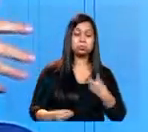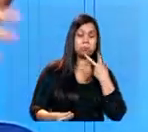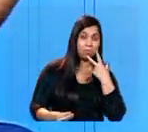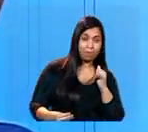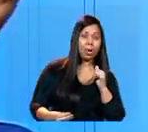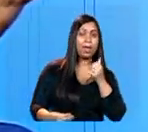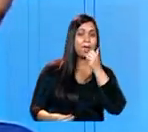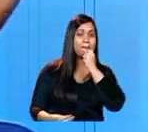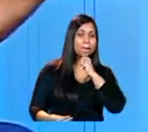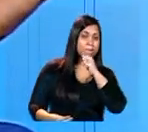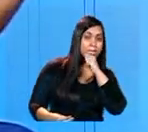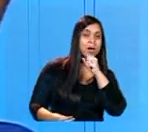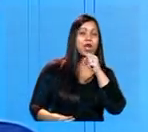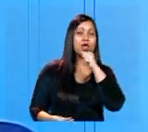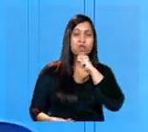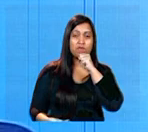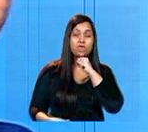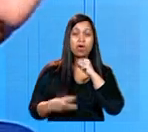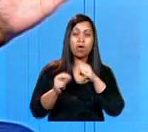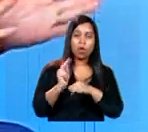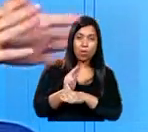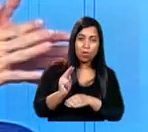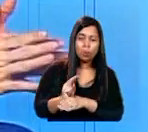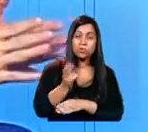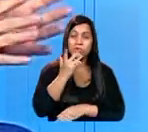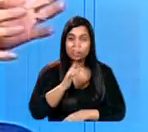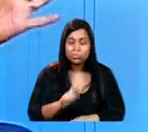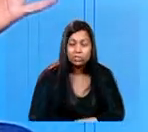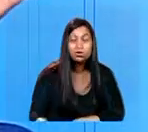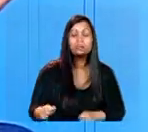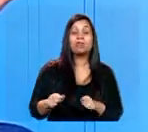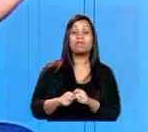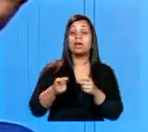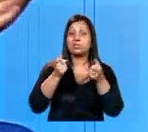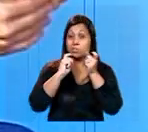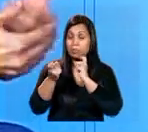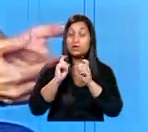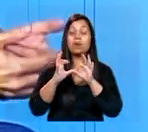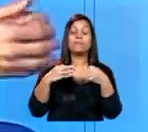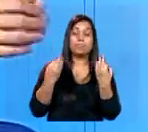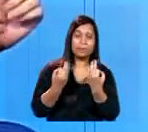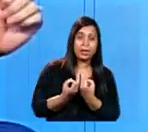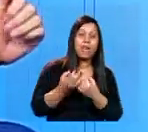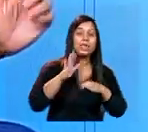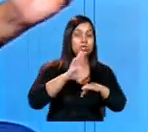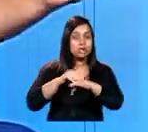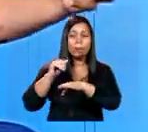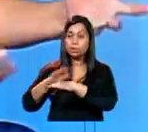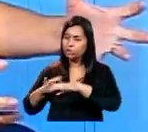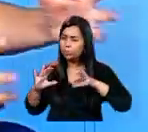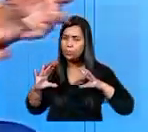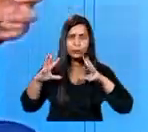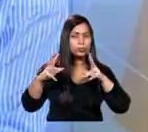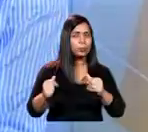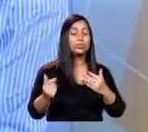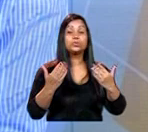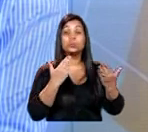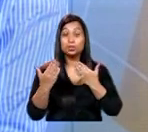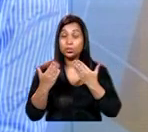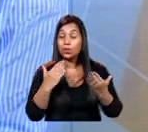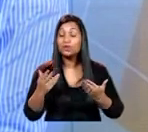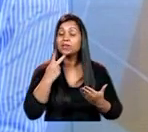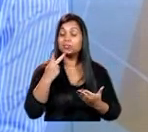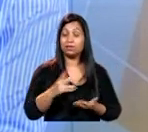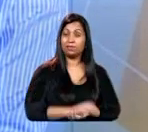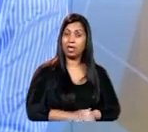mesmo entre pais, pai, mãe e vó para cuidar de criança, então a gente faz reunião com esses familiares, a gente chama todo mundo, a